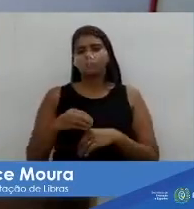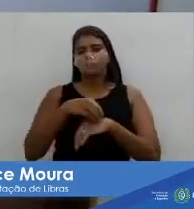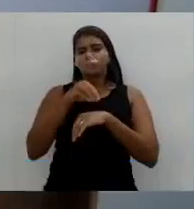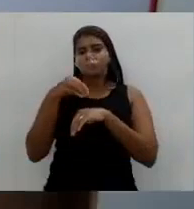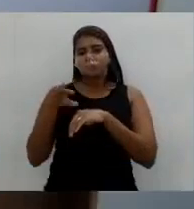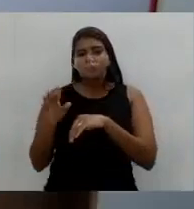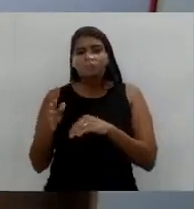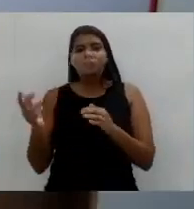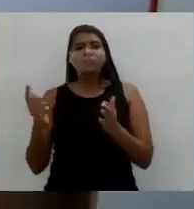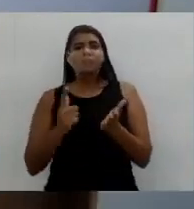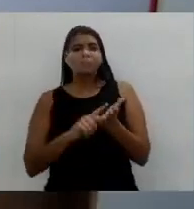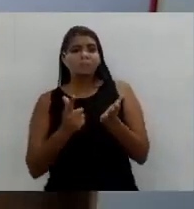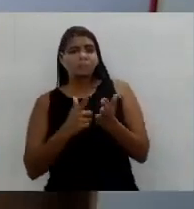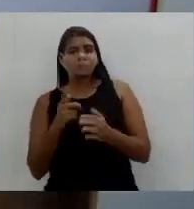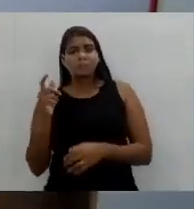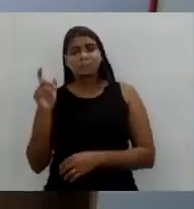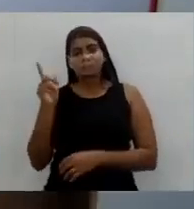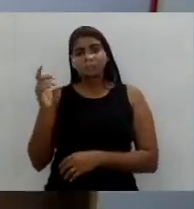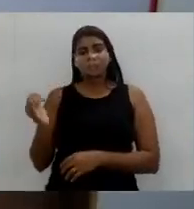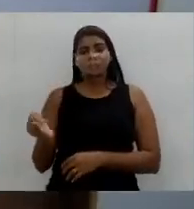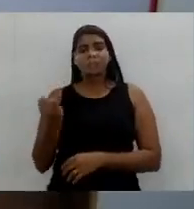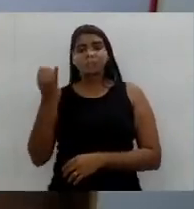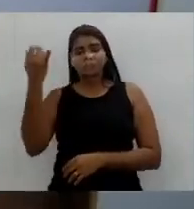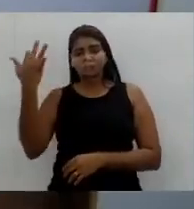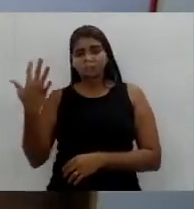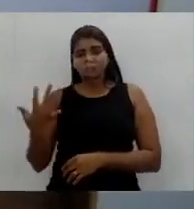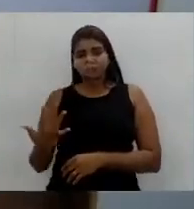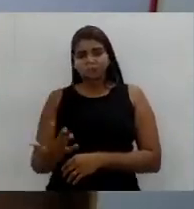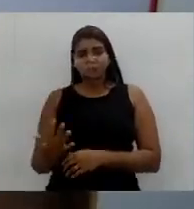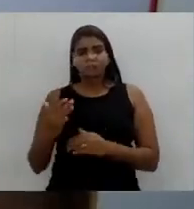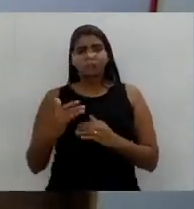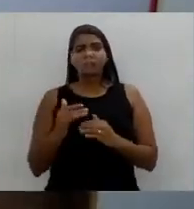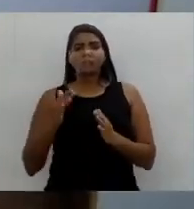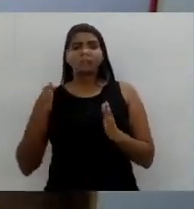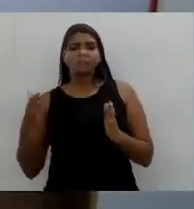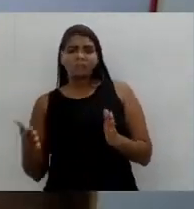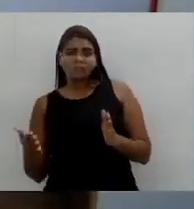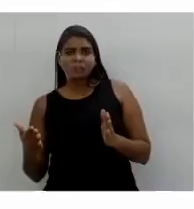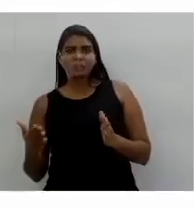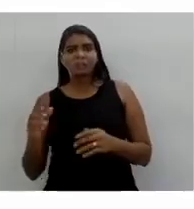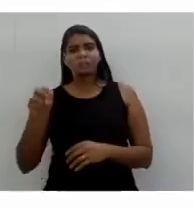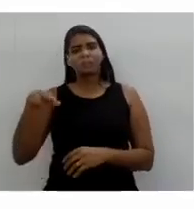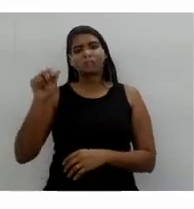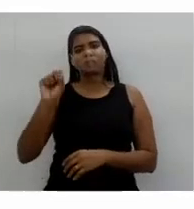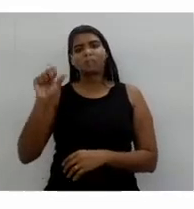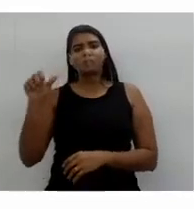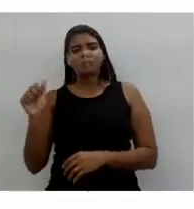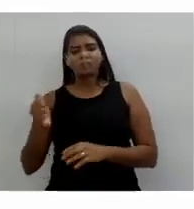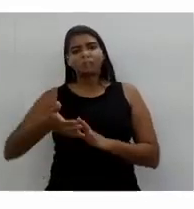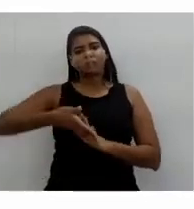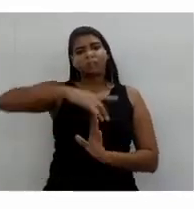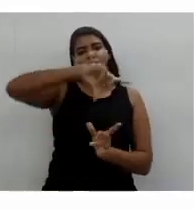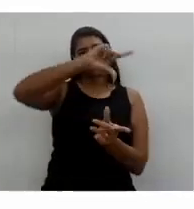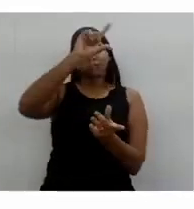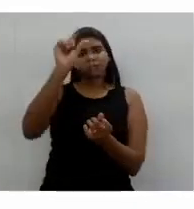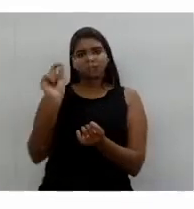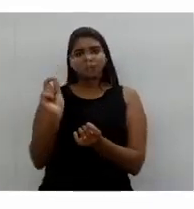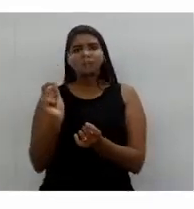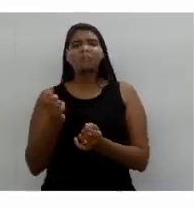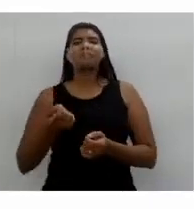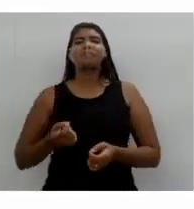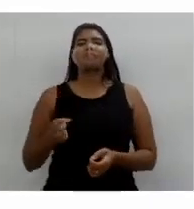na revista Super Interessante, que fala sobre a próxima missão da NASA de viagem para a Lua, né? Então